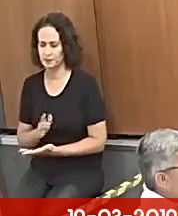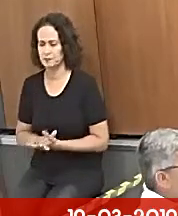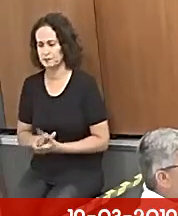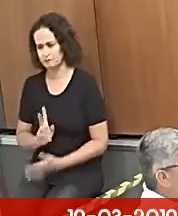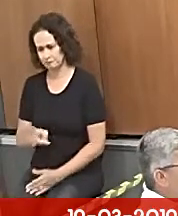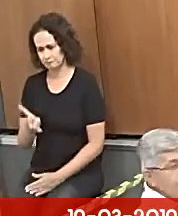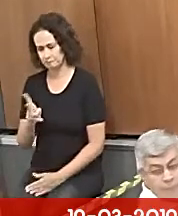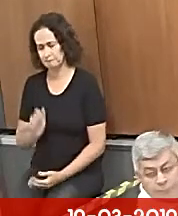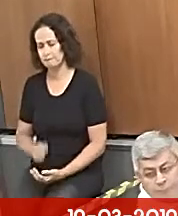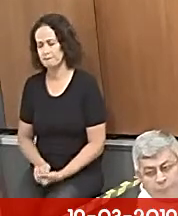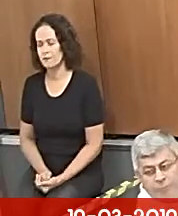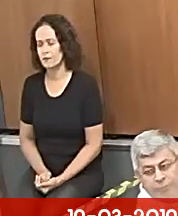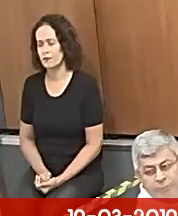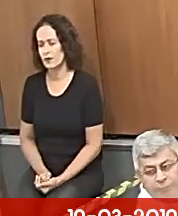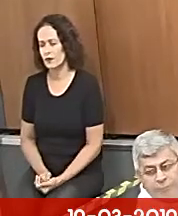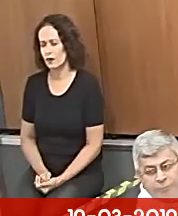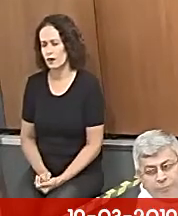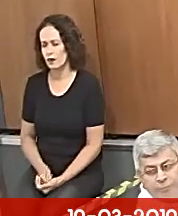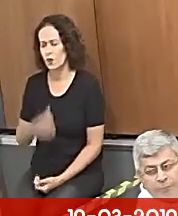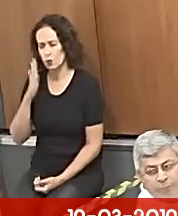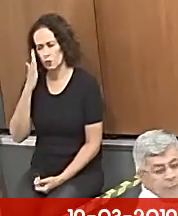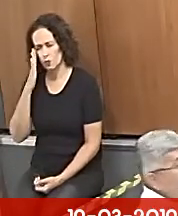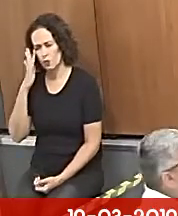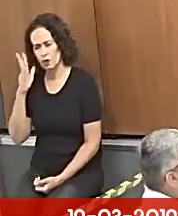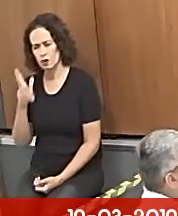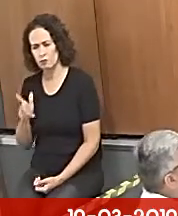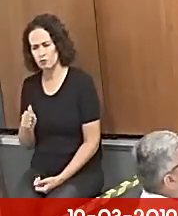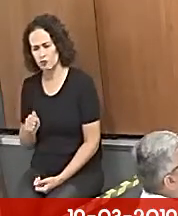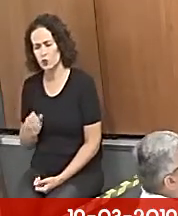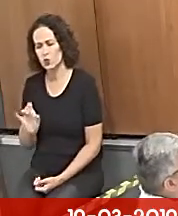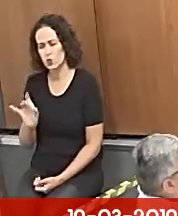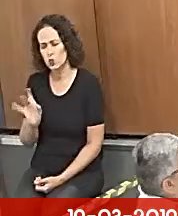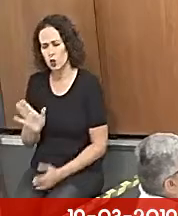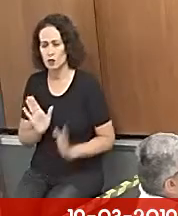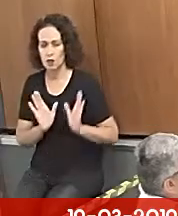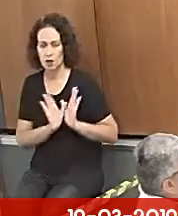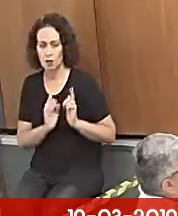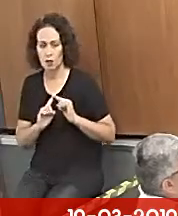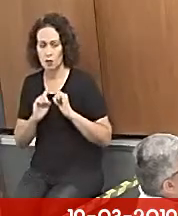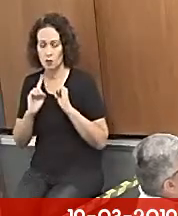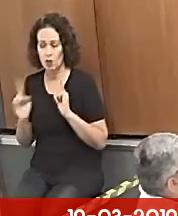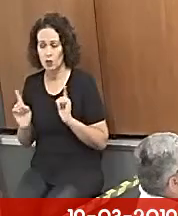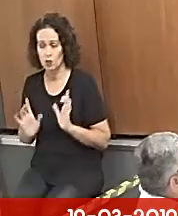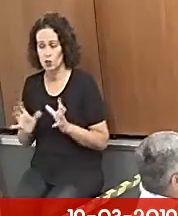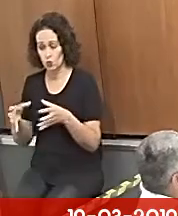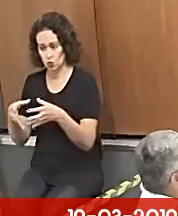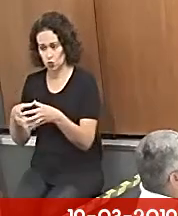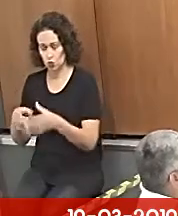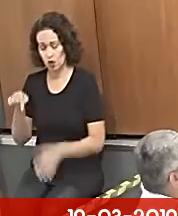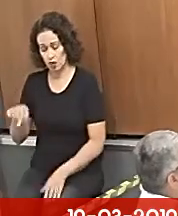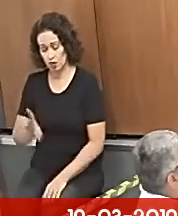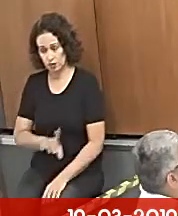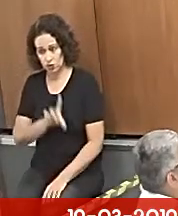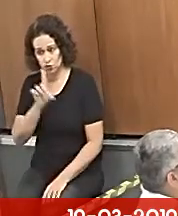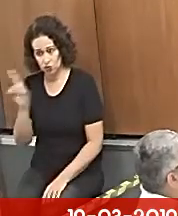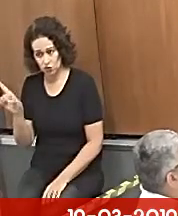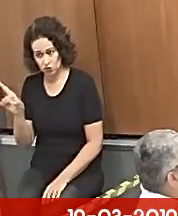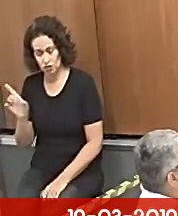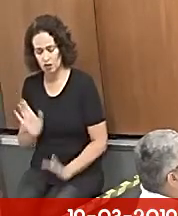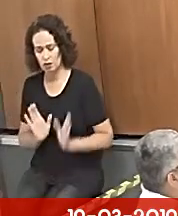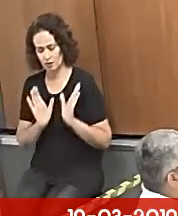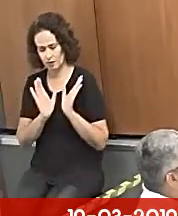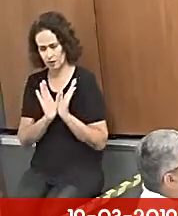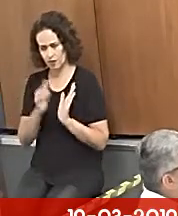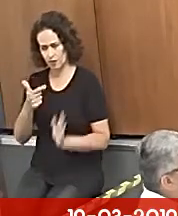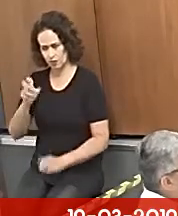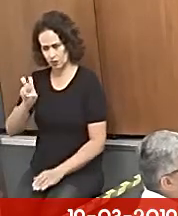acho que é mais do que as apaes né porque nós aqui somos um grupo de associados mas essa aqui para comemorar o dia da sé é do dia viajar